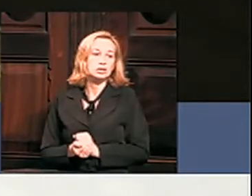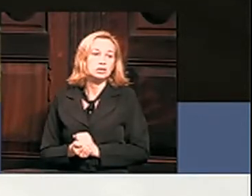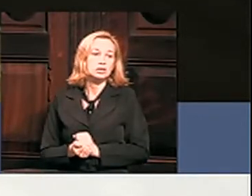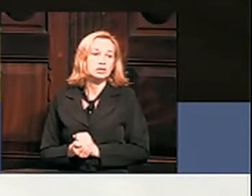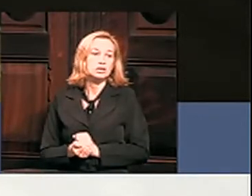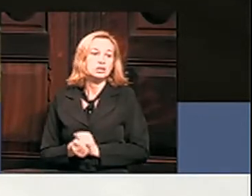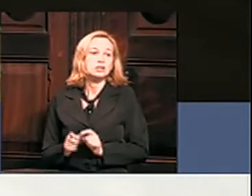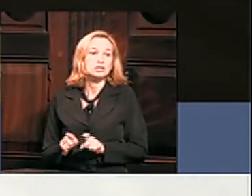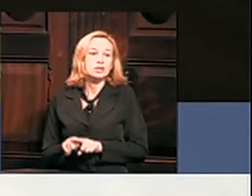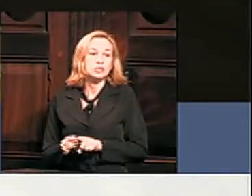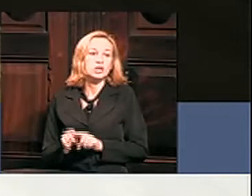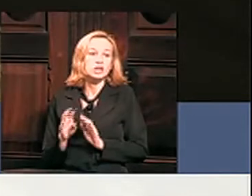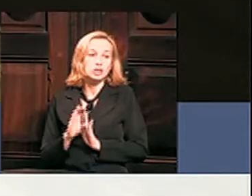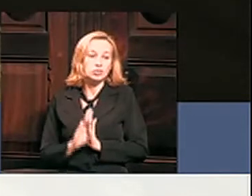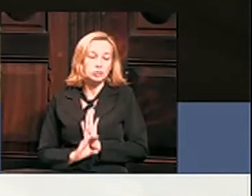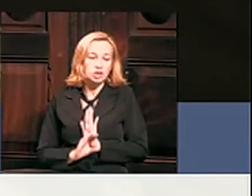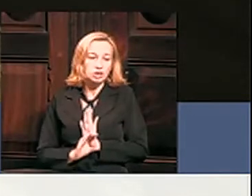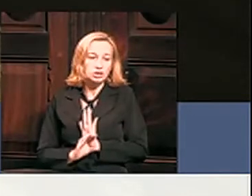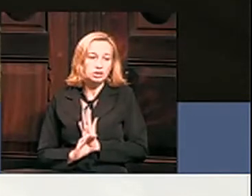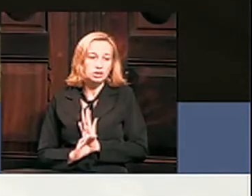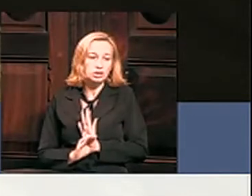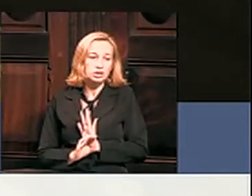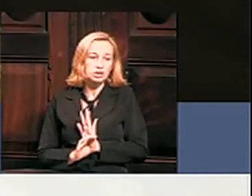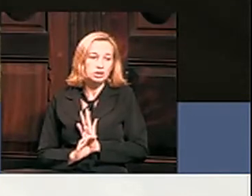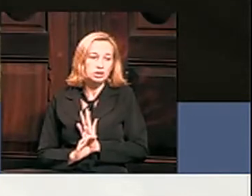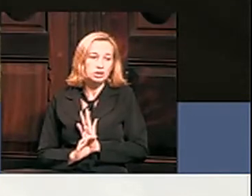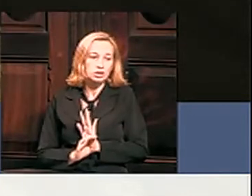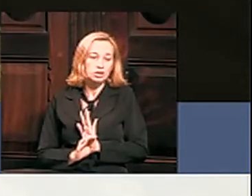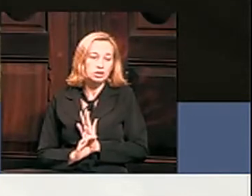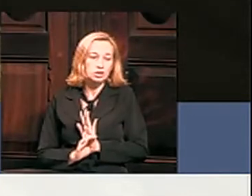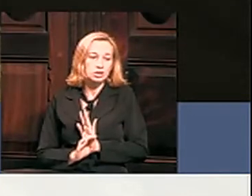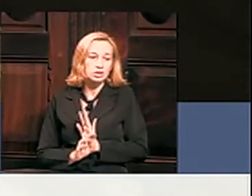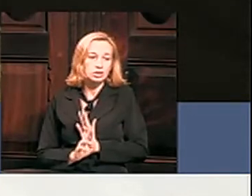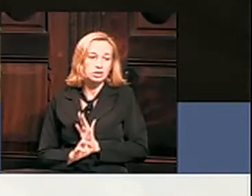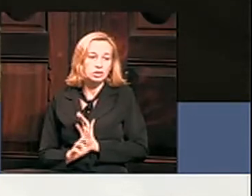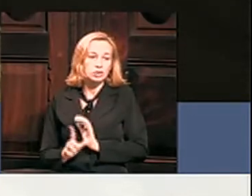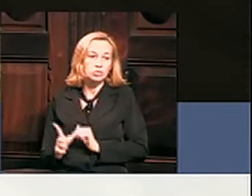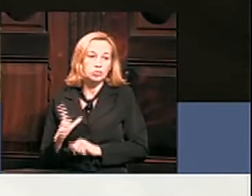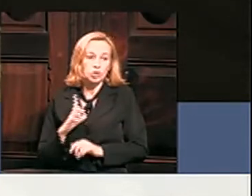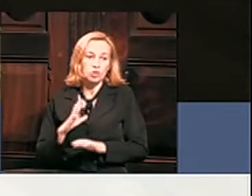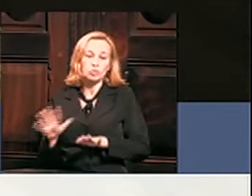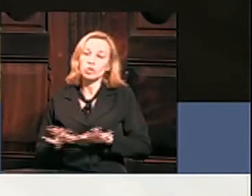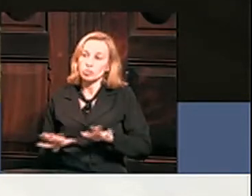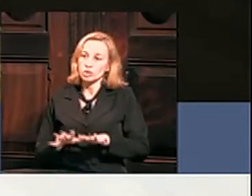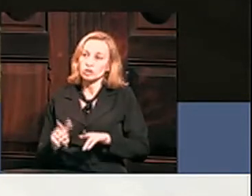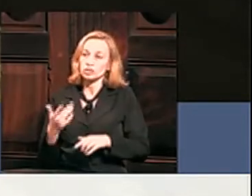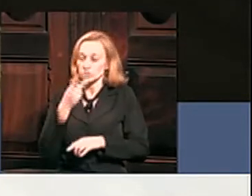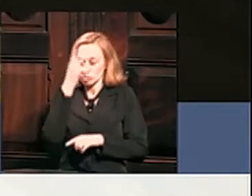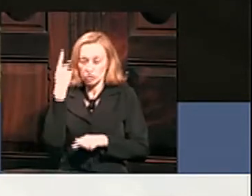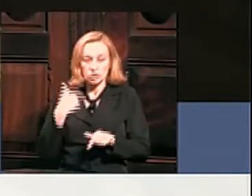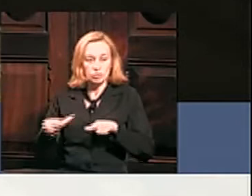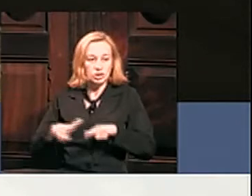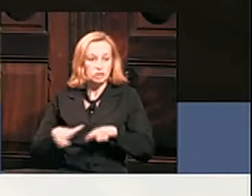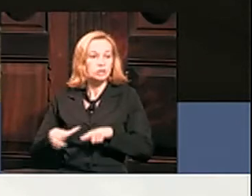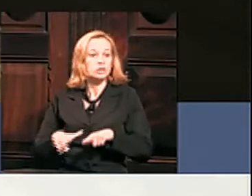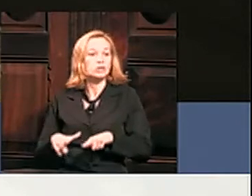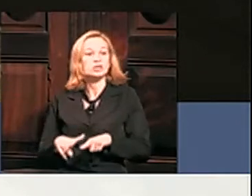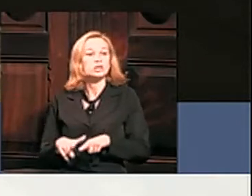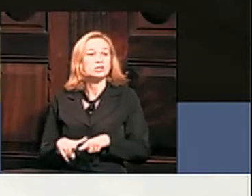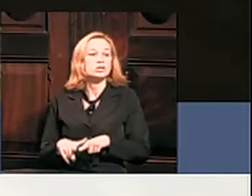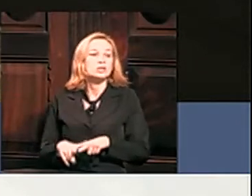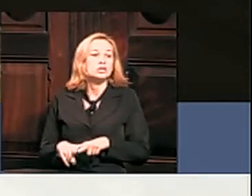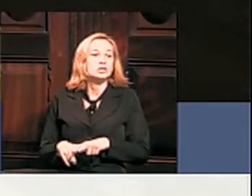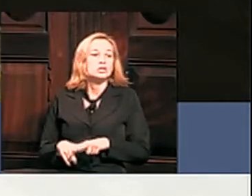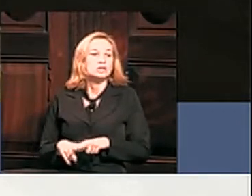fiz emendas em relação ao próprio movimento dos trabalhadores, que não